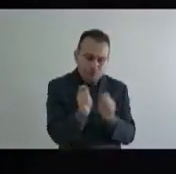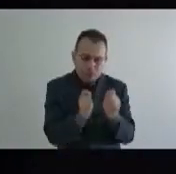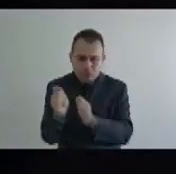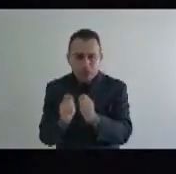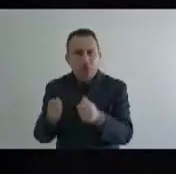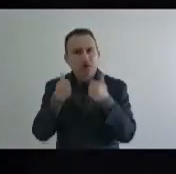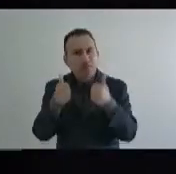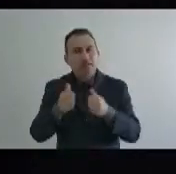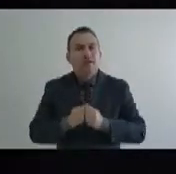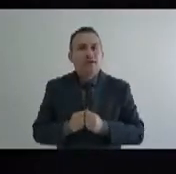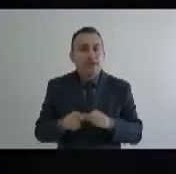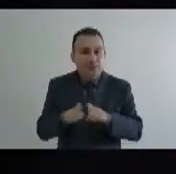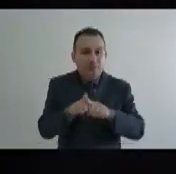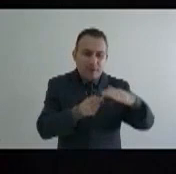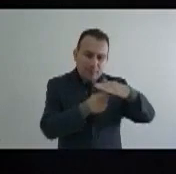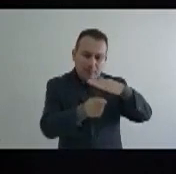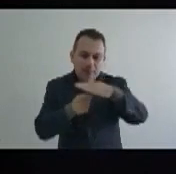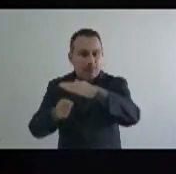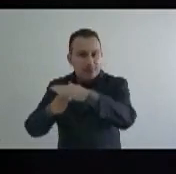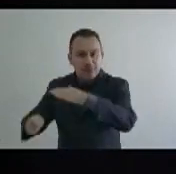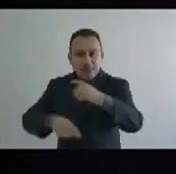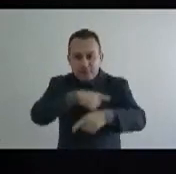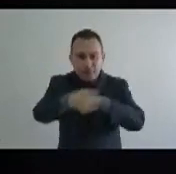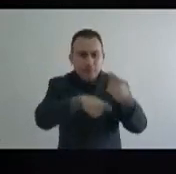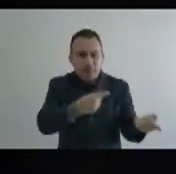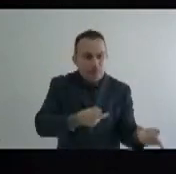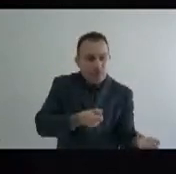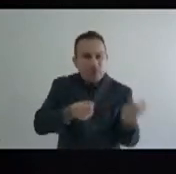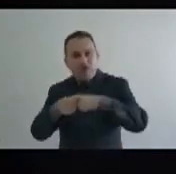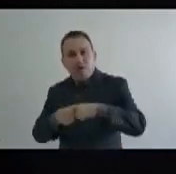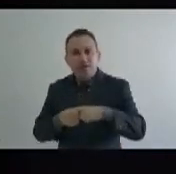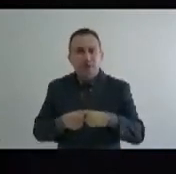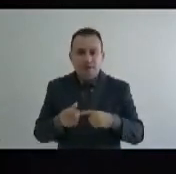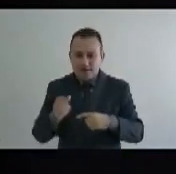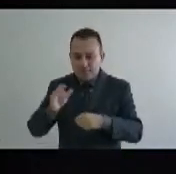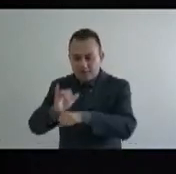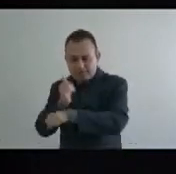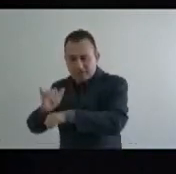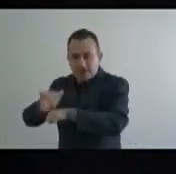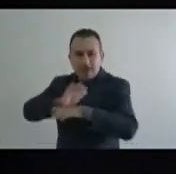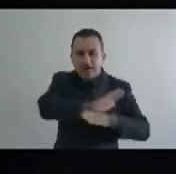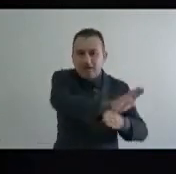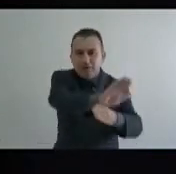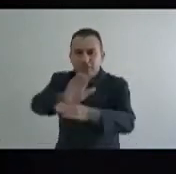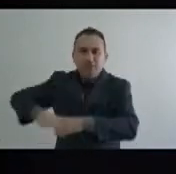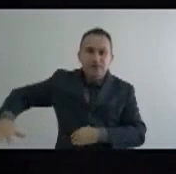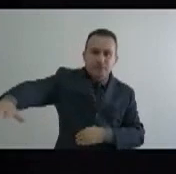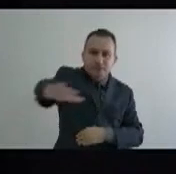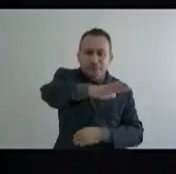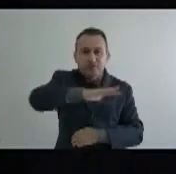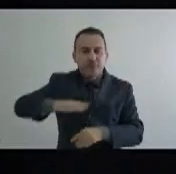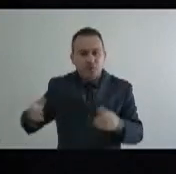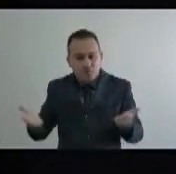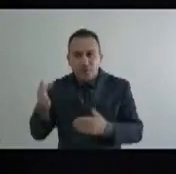fazer investimentos que possa traduzir em ações estratégicas que melhore o presente e o futuro é algo que nós temos